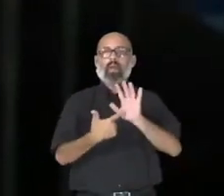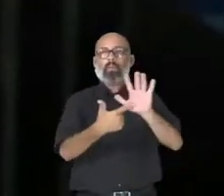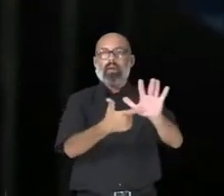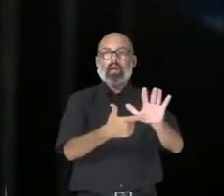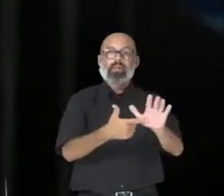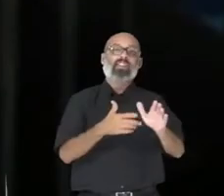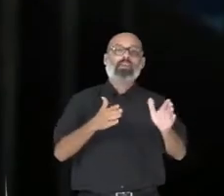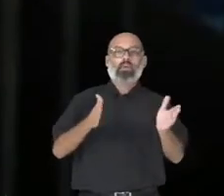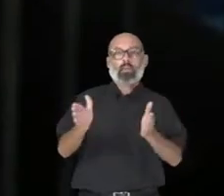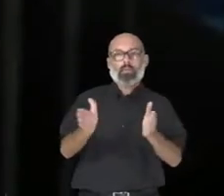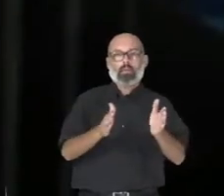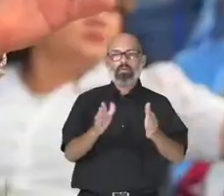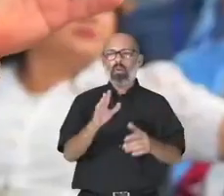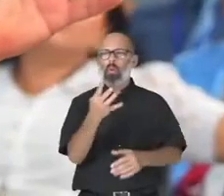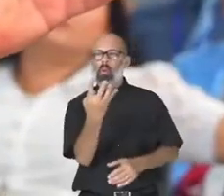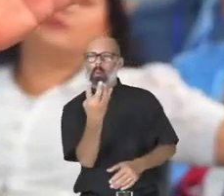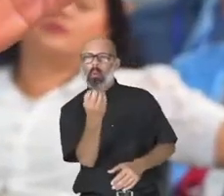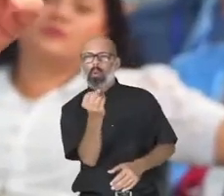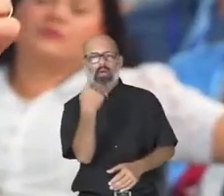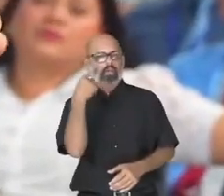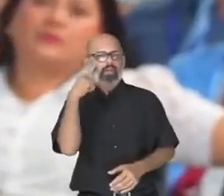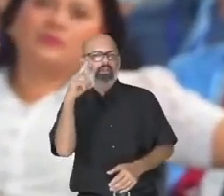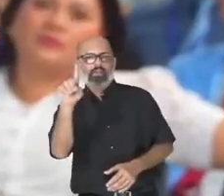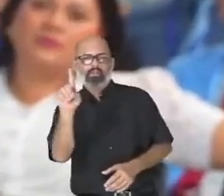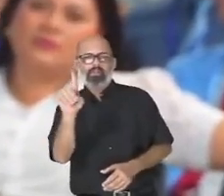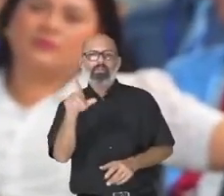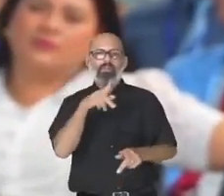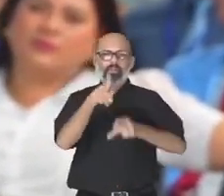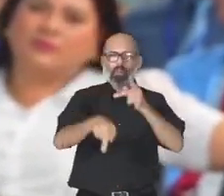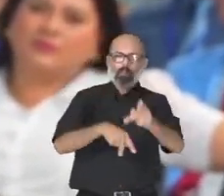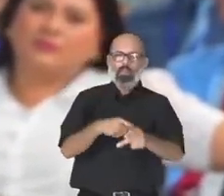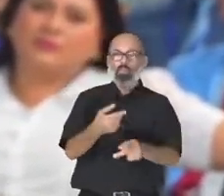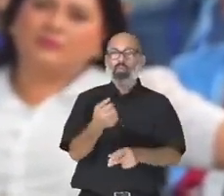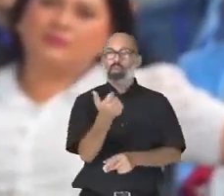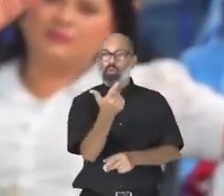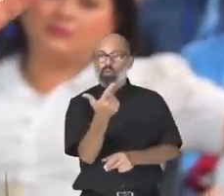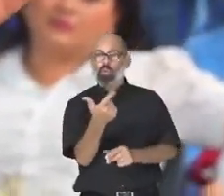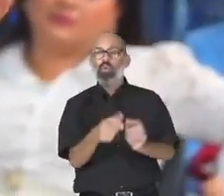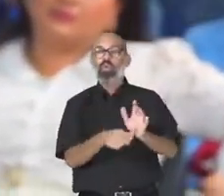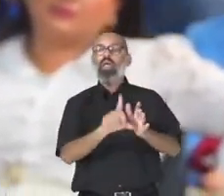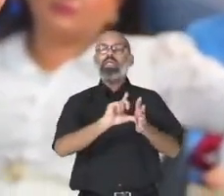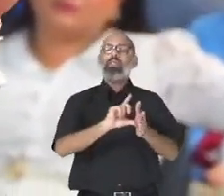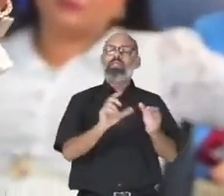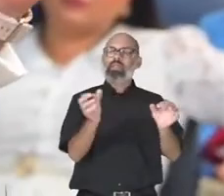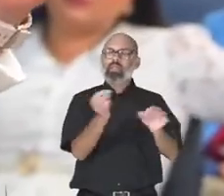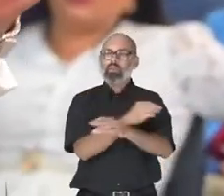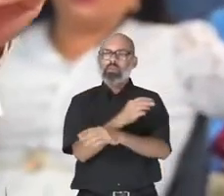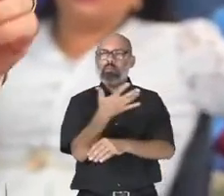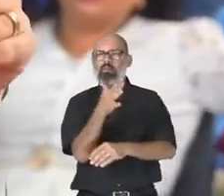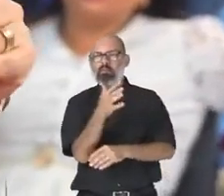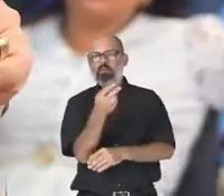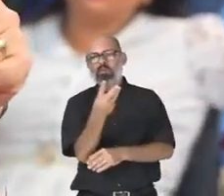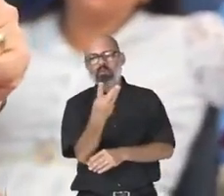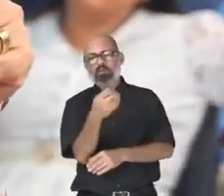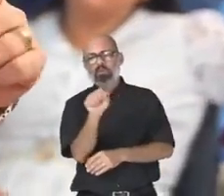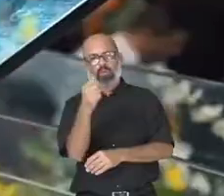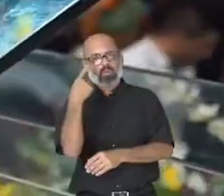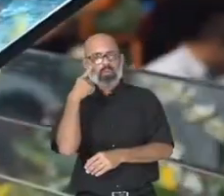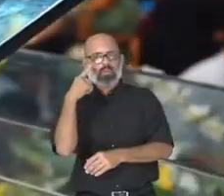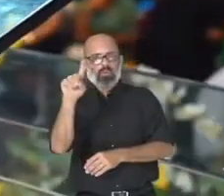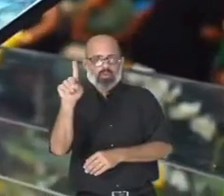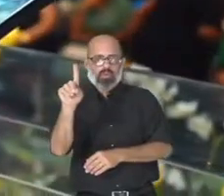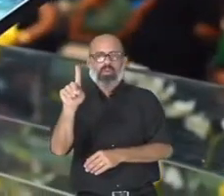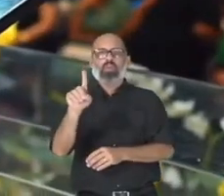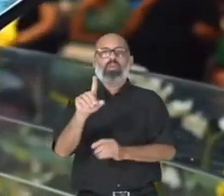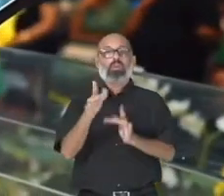um período de 40 dias ao povo. E 2 dias antes de terminar os 40 dias, 38 dias assim dizendo, Jesus